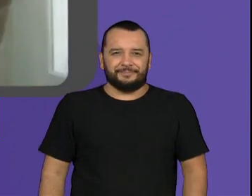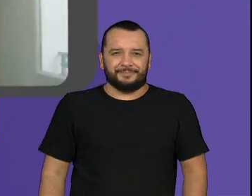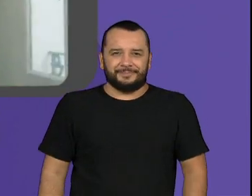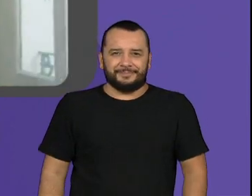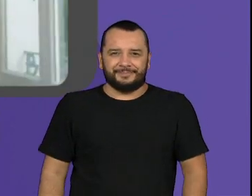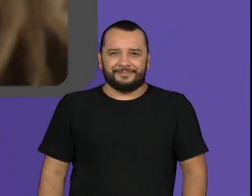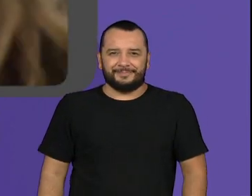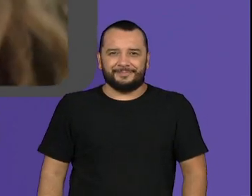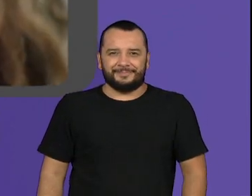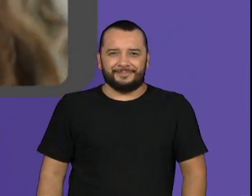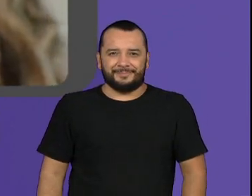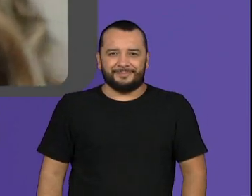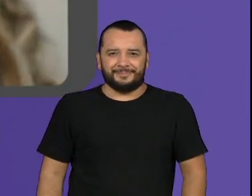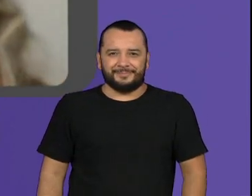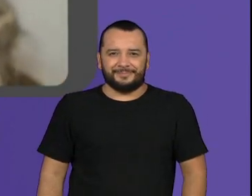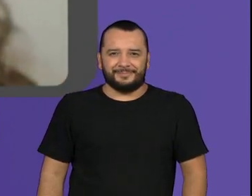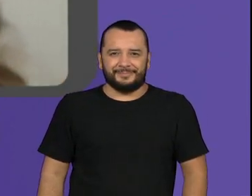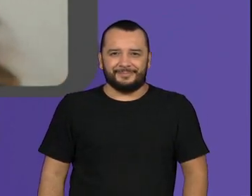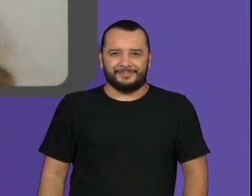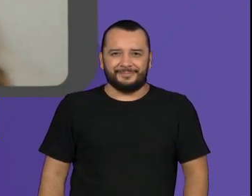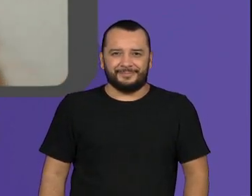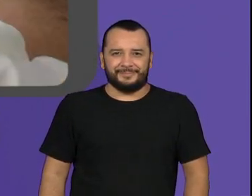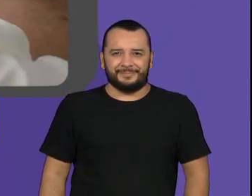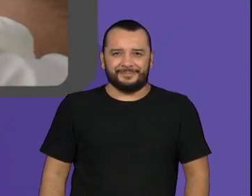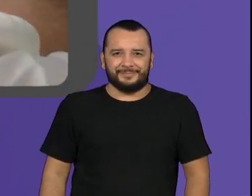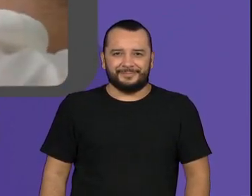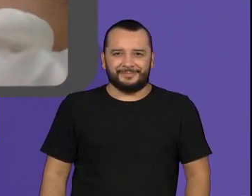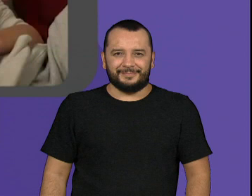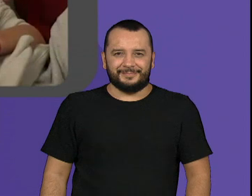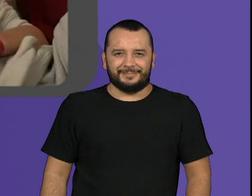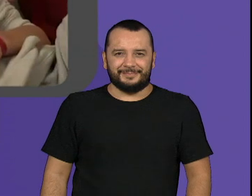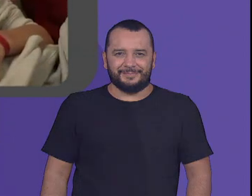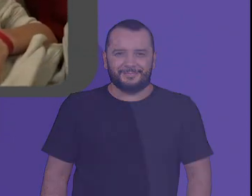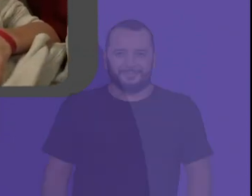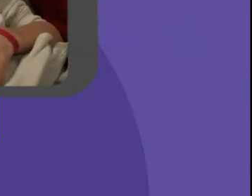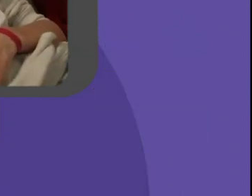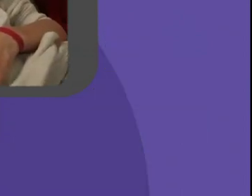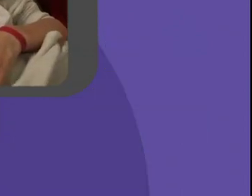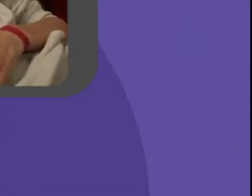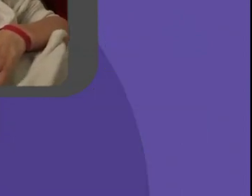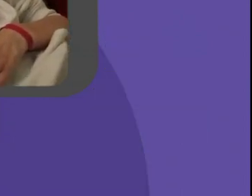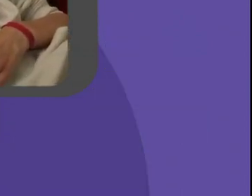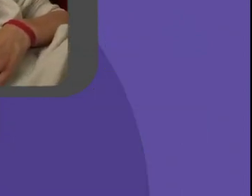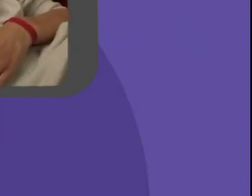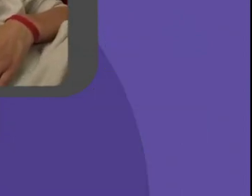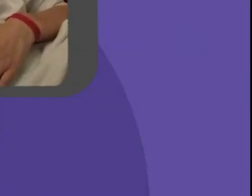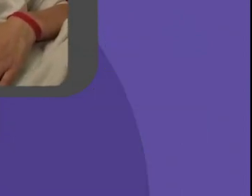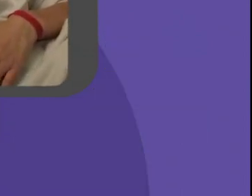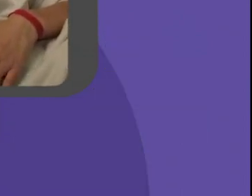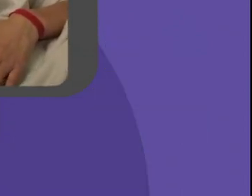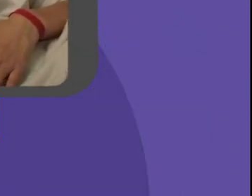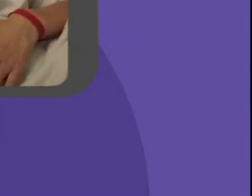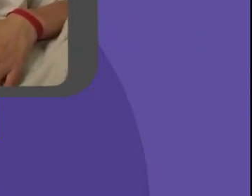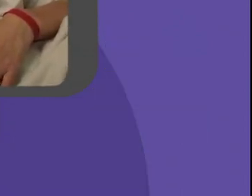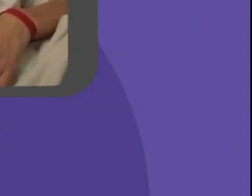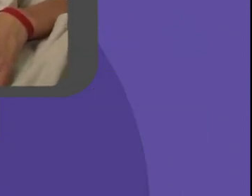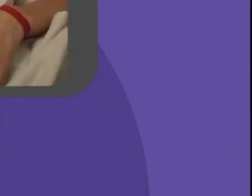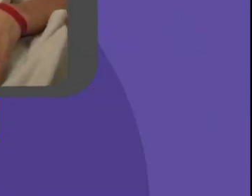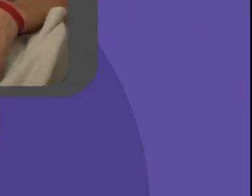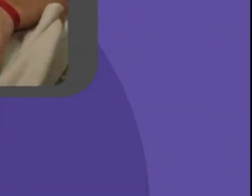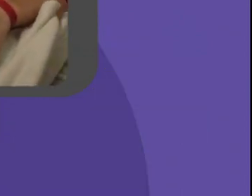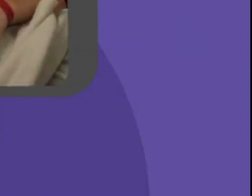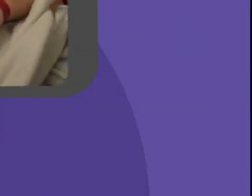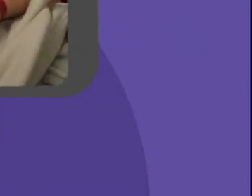m'auras tellement plu, on aura tellement ri. C'est foutu, c'est fini, on a perdu.